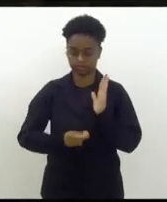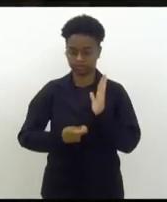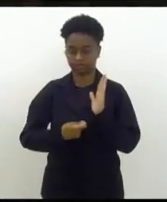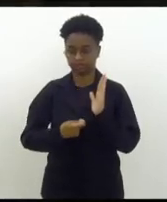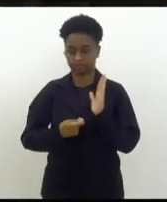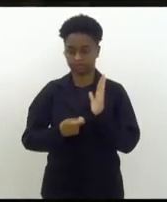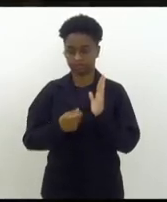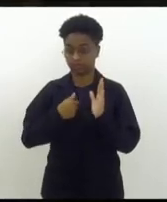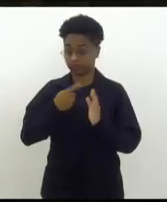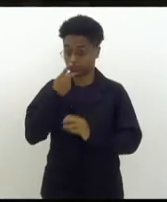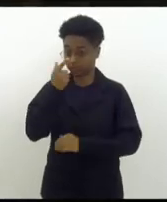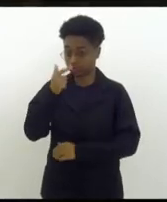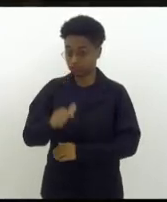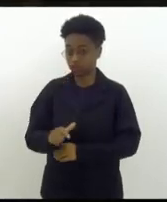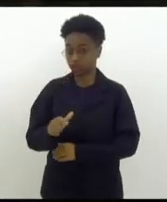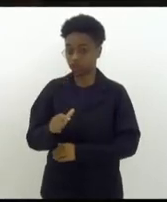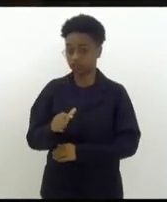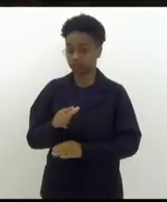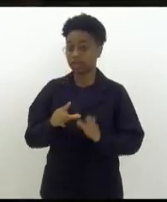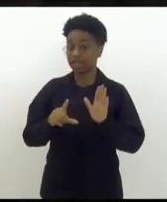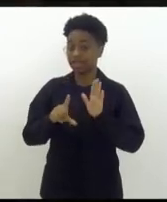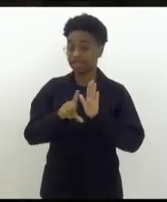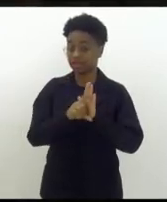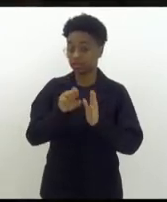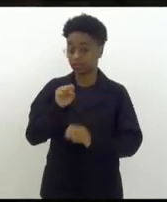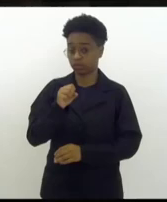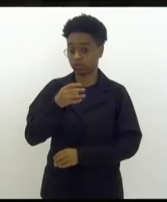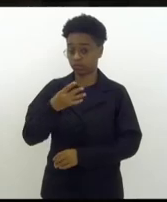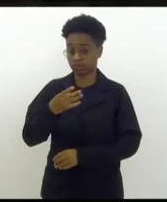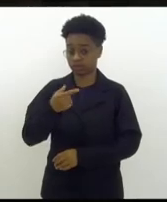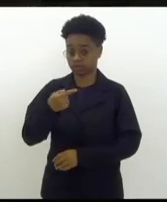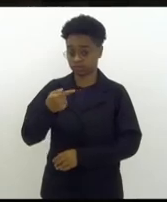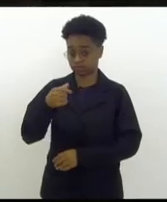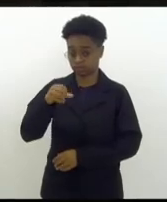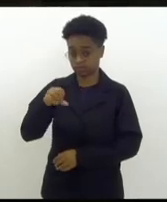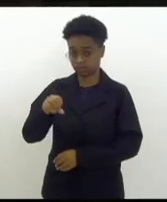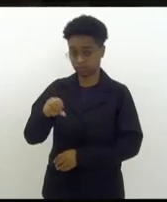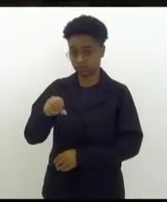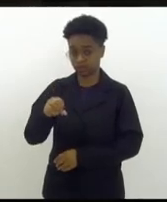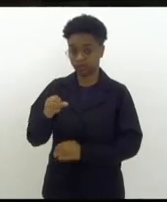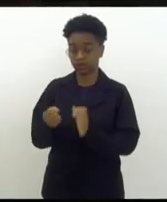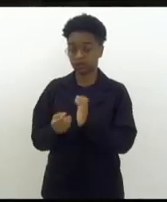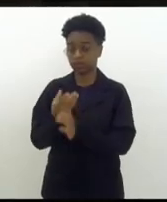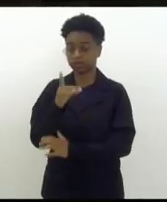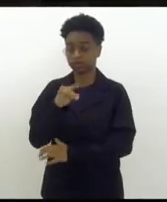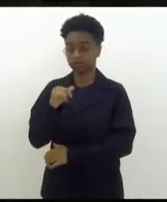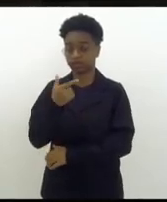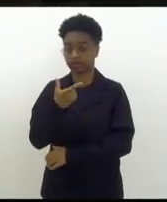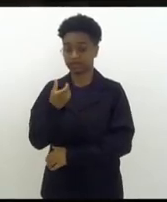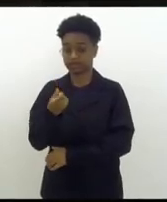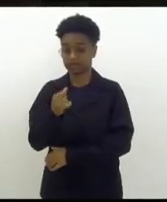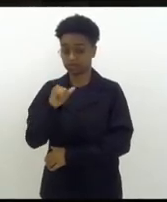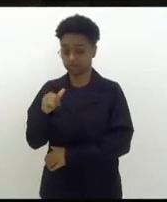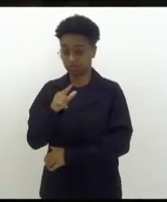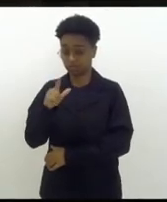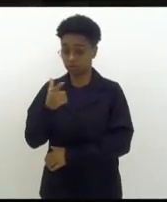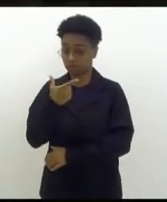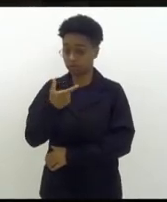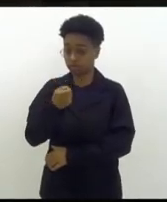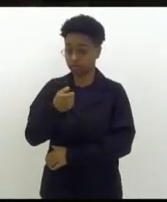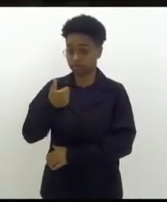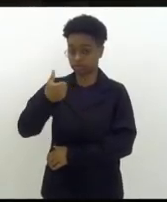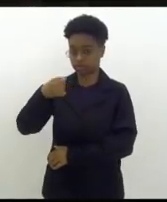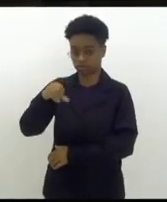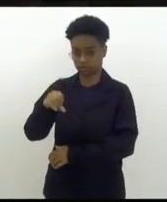volto a dizer esta lei 8479 é de 26 de julho de 2019